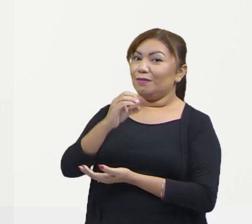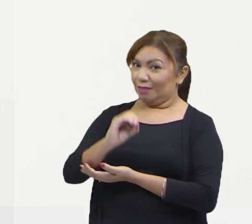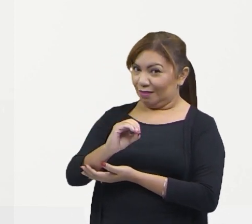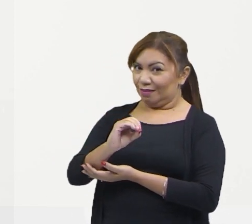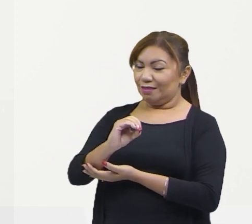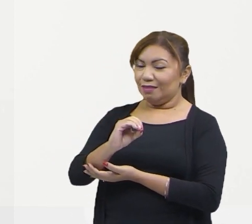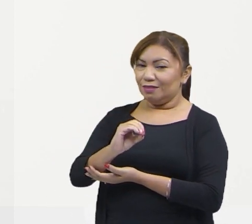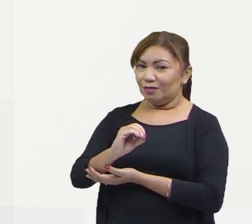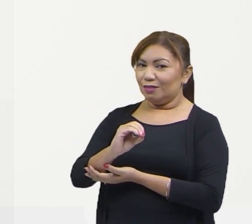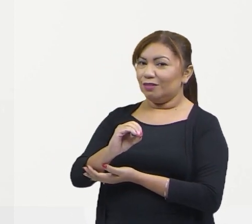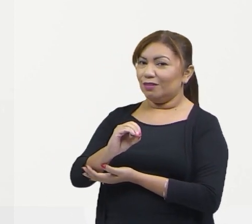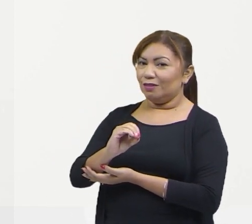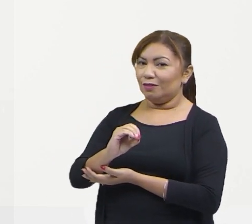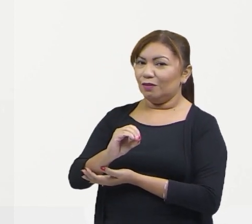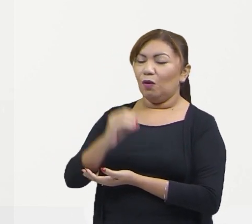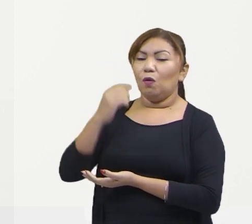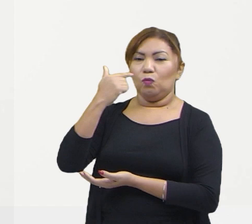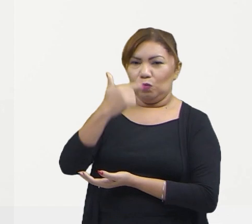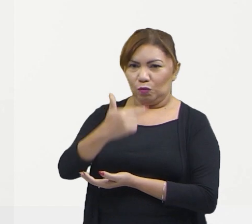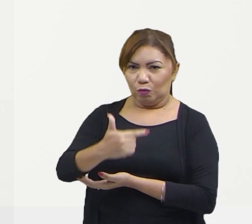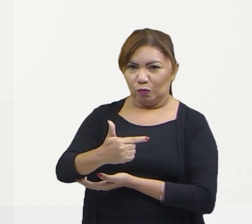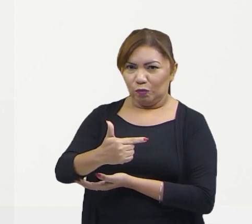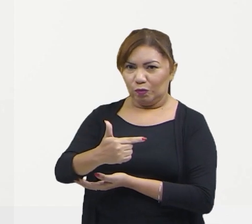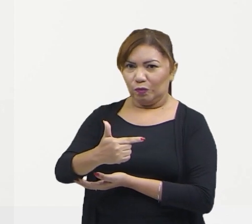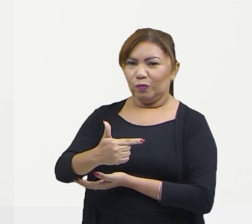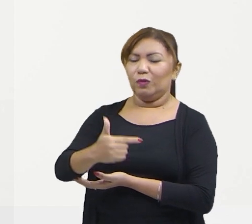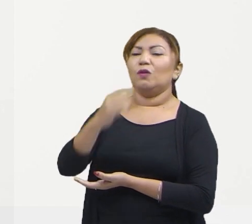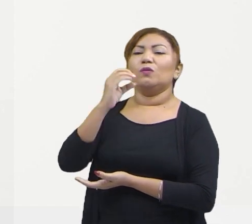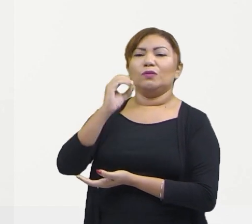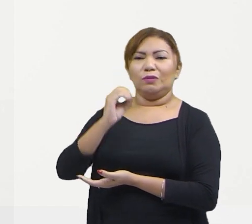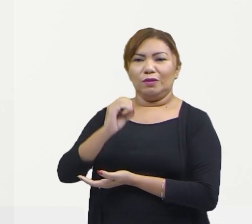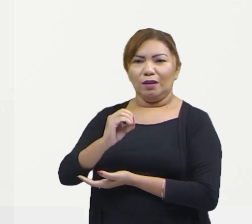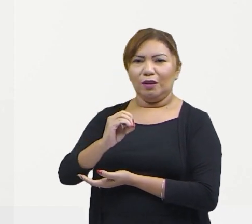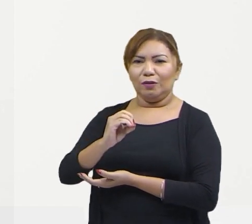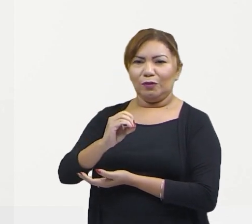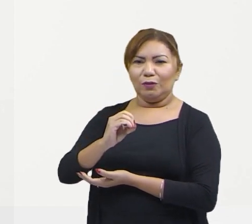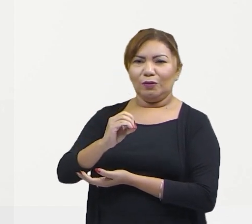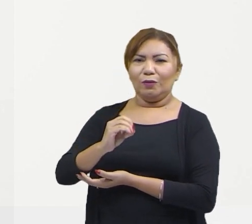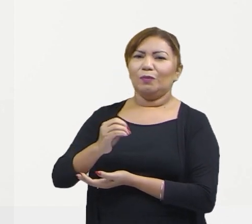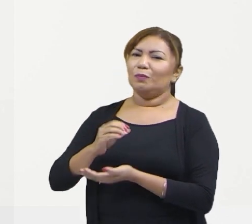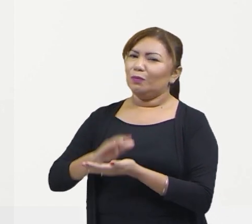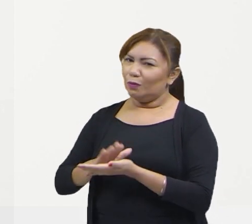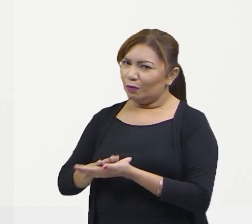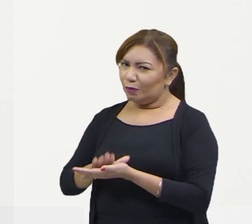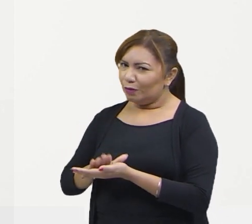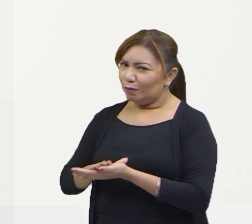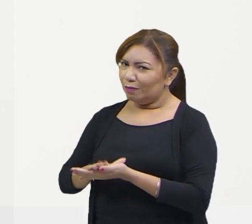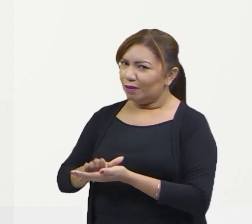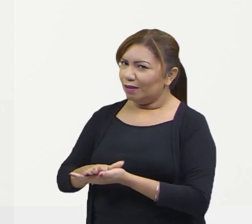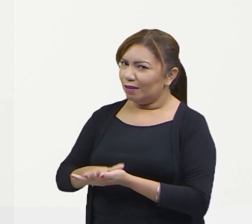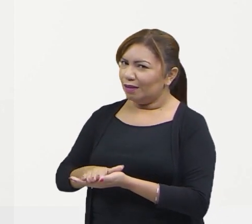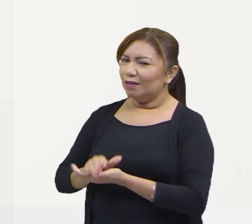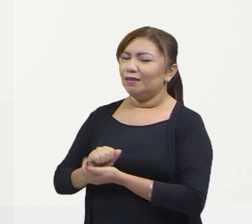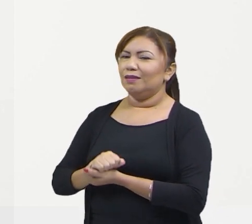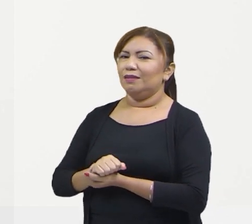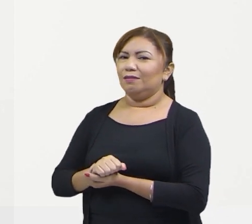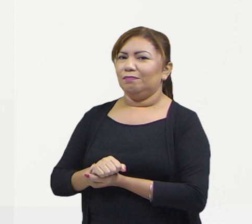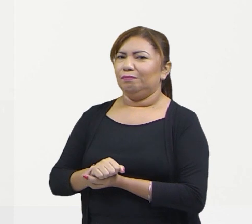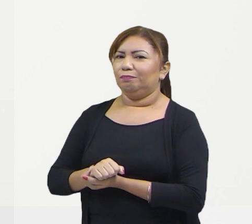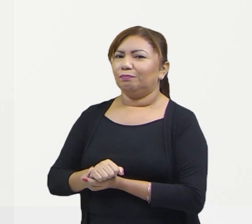20. O número 2 e o número 0. 20.